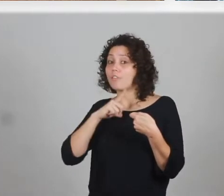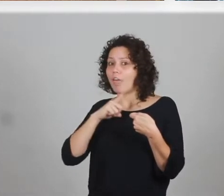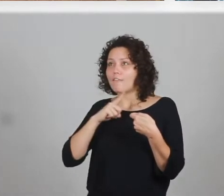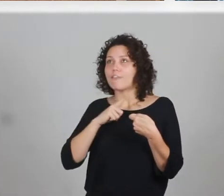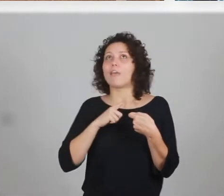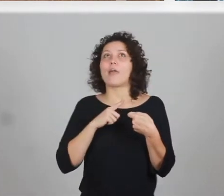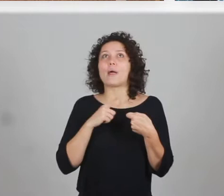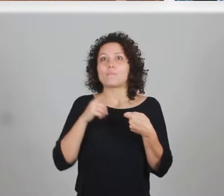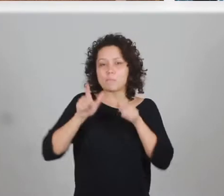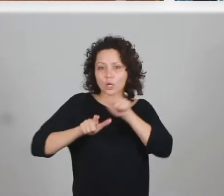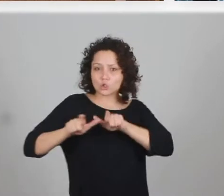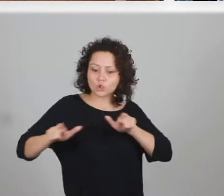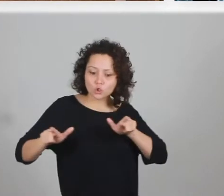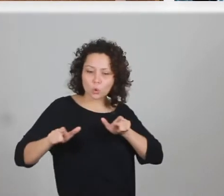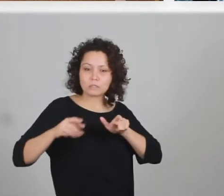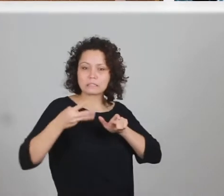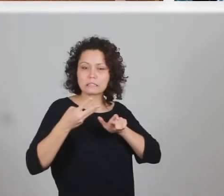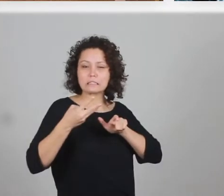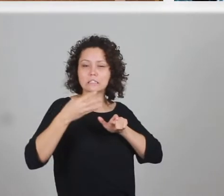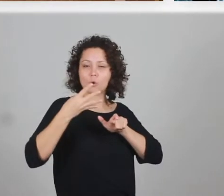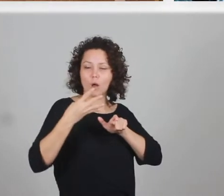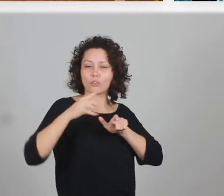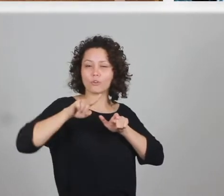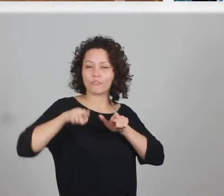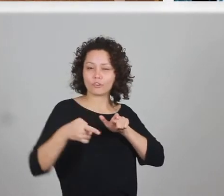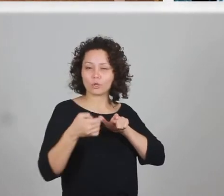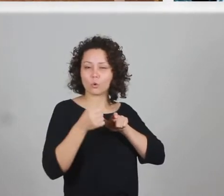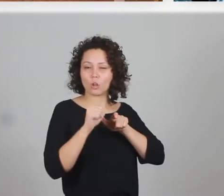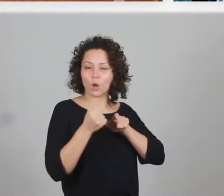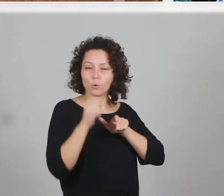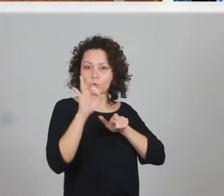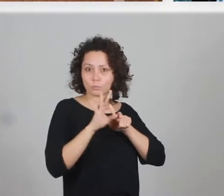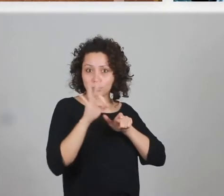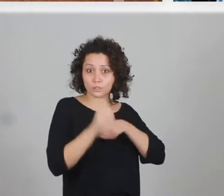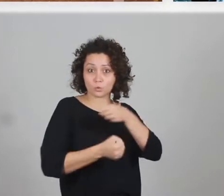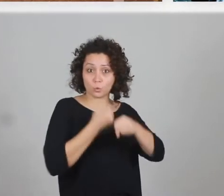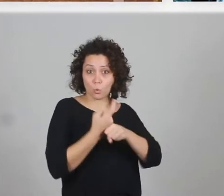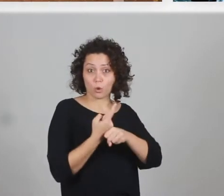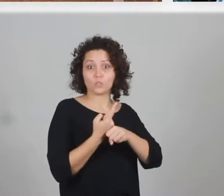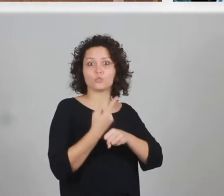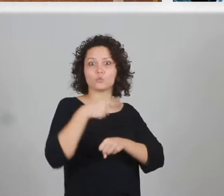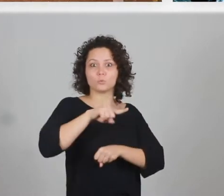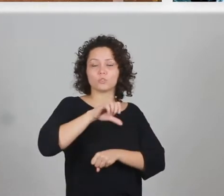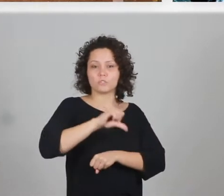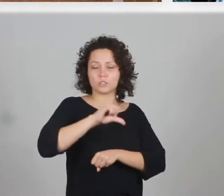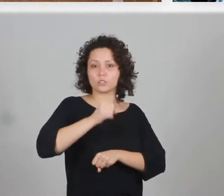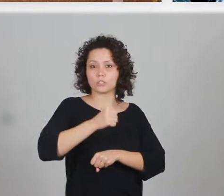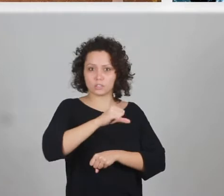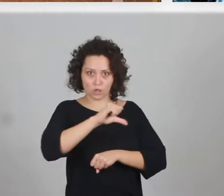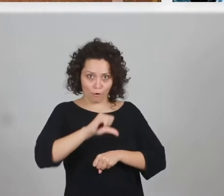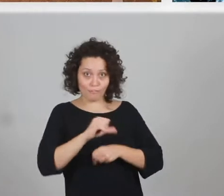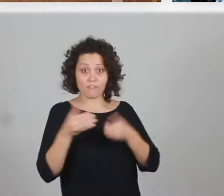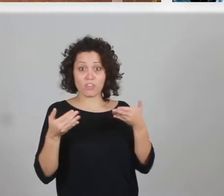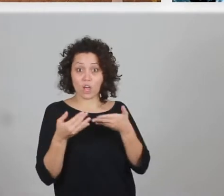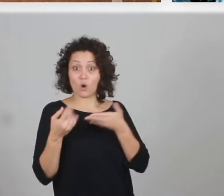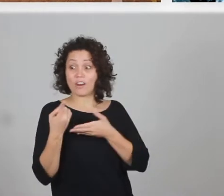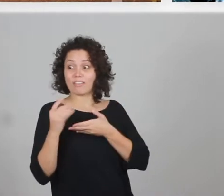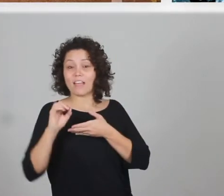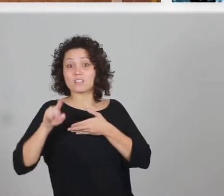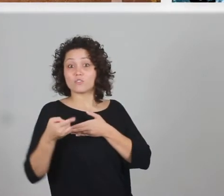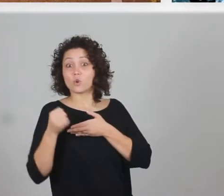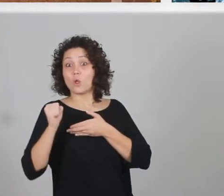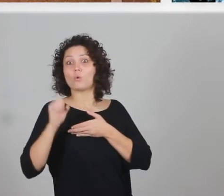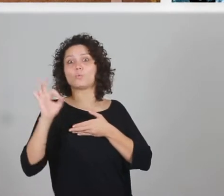de fumo de 34,8% em 1989 para 10,1% em 2017.